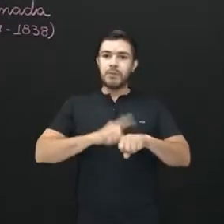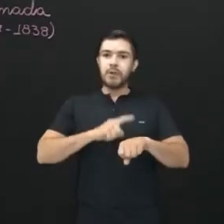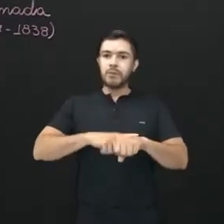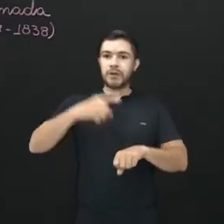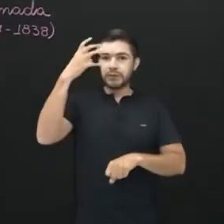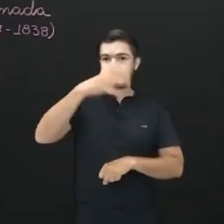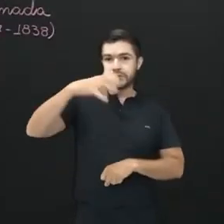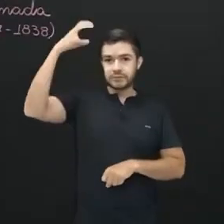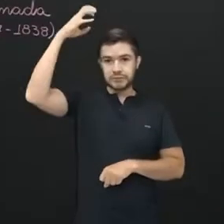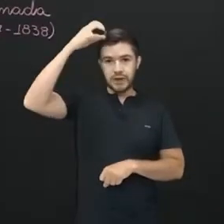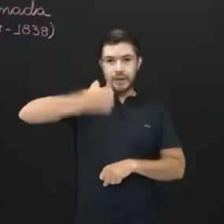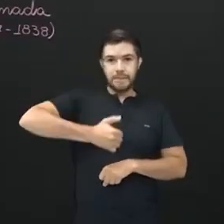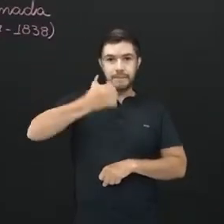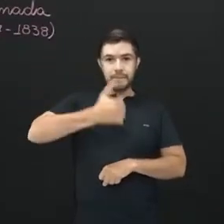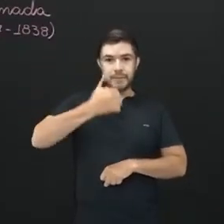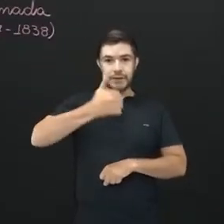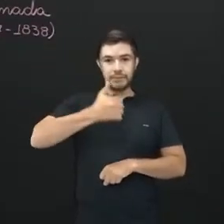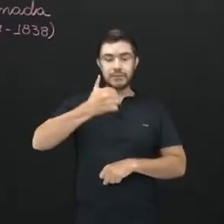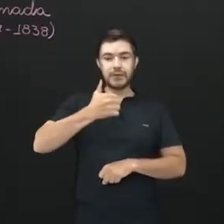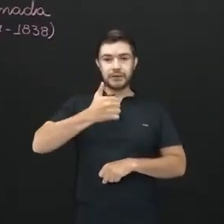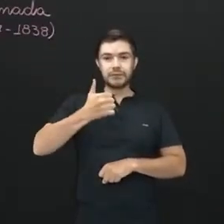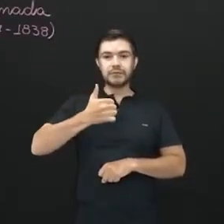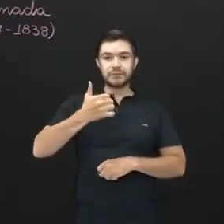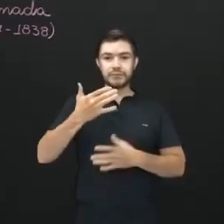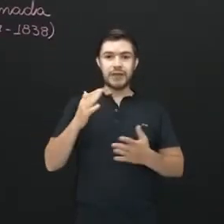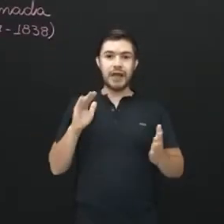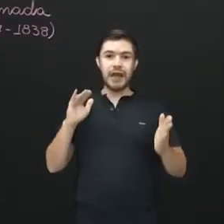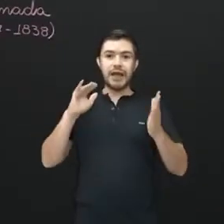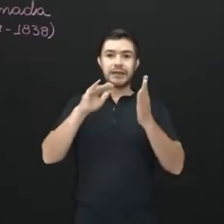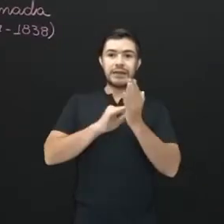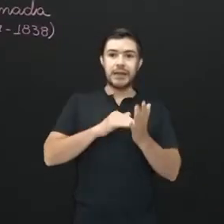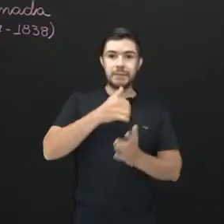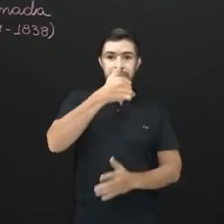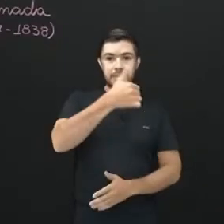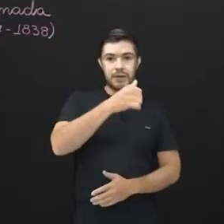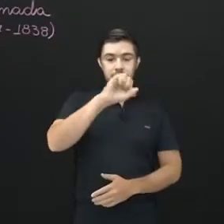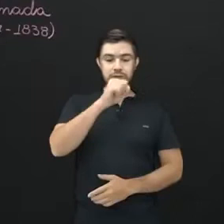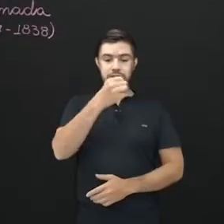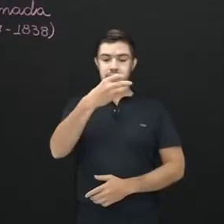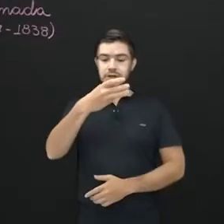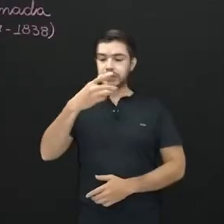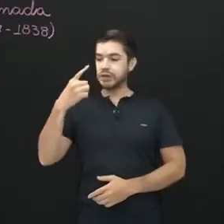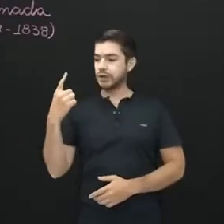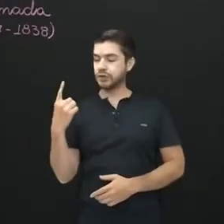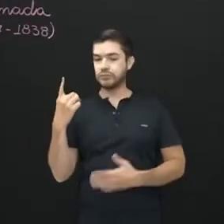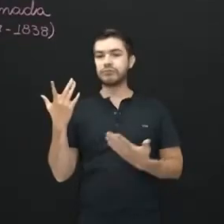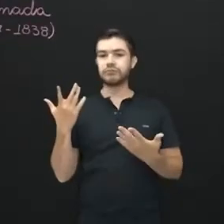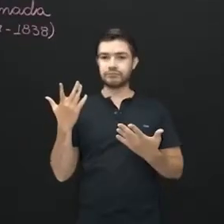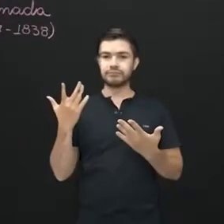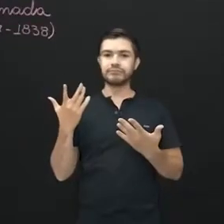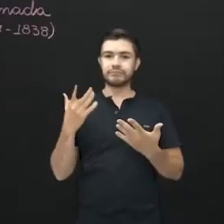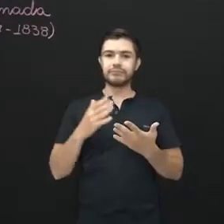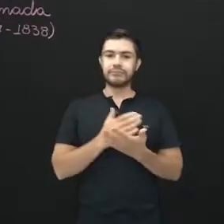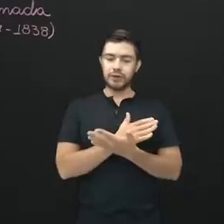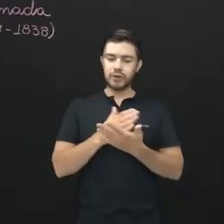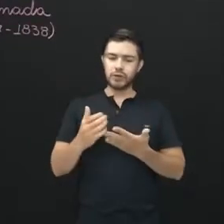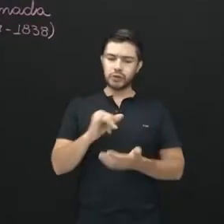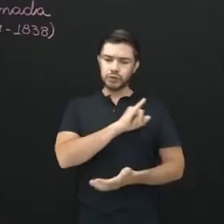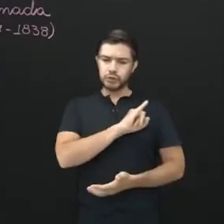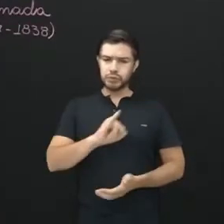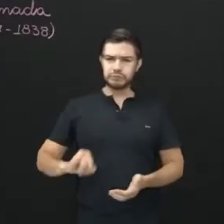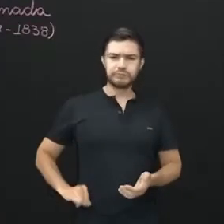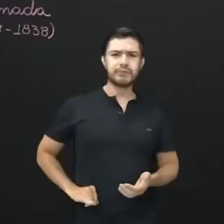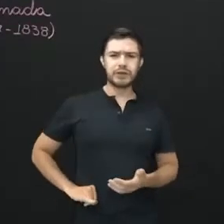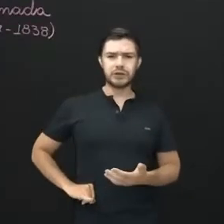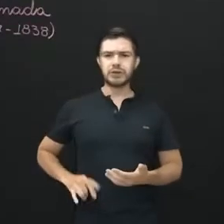O primeiro reinado, que vai da independência até 1831, quando aconteceu a abdicação de Dom Pedro I, quando Dom Pedro